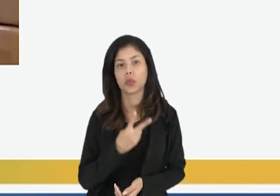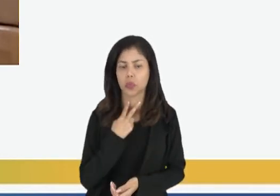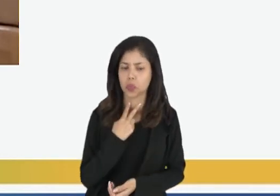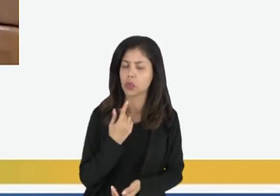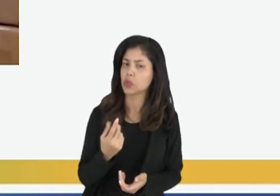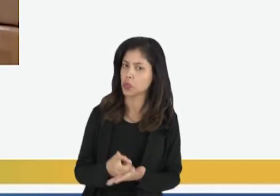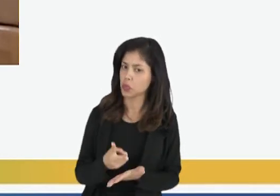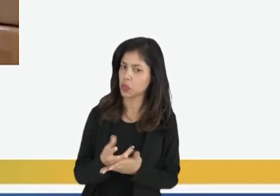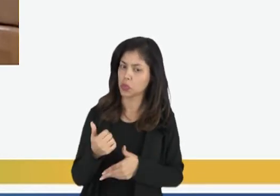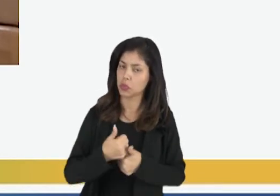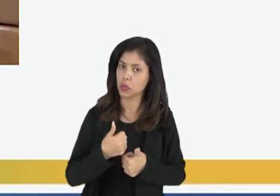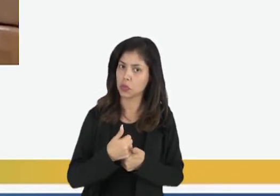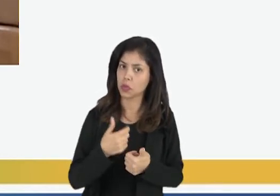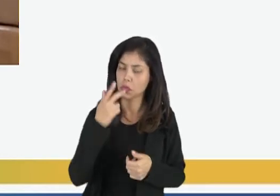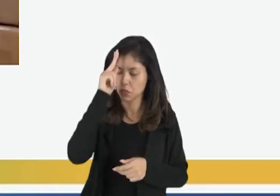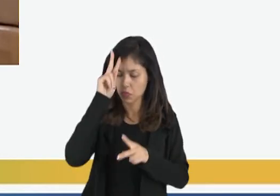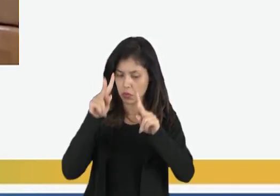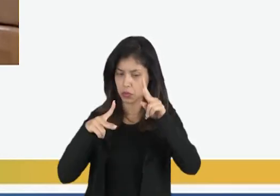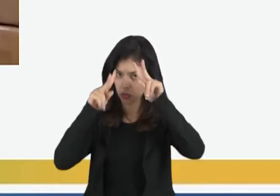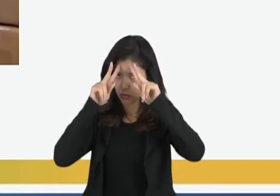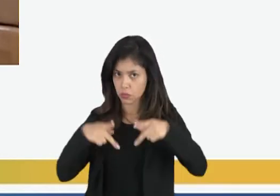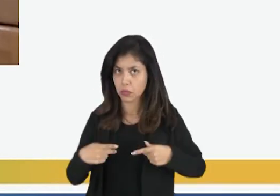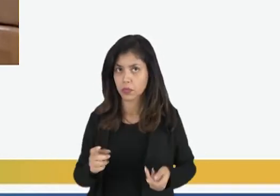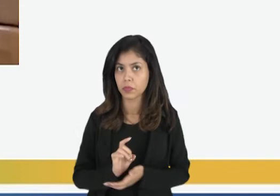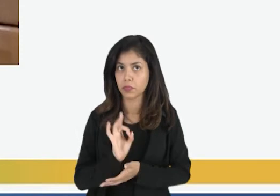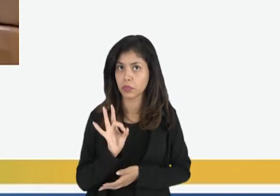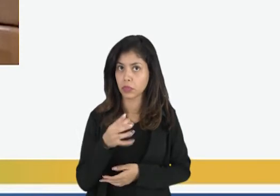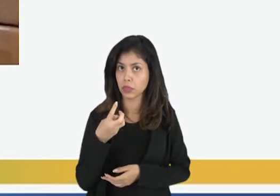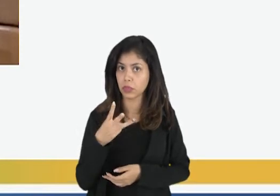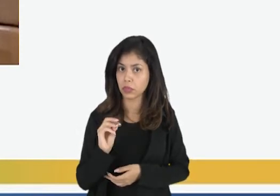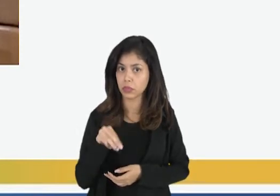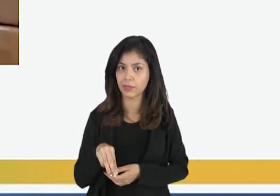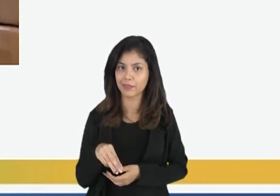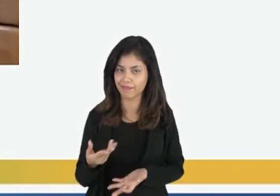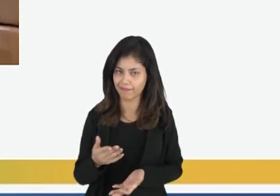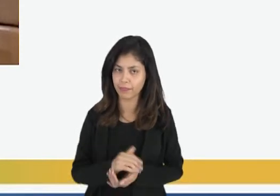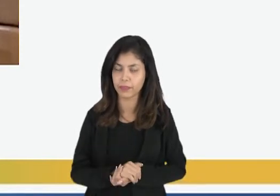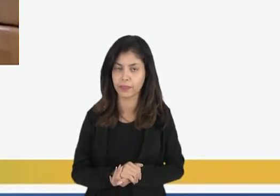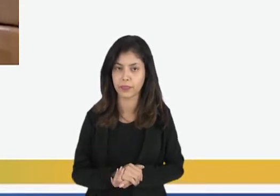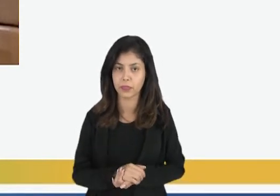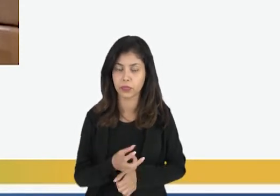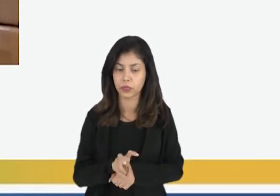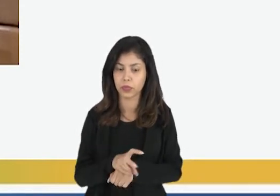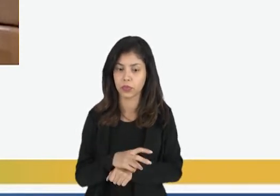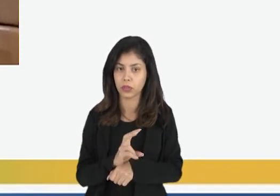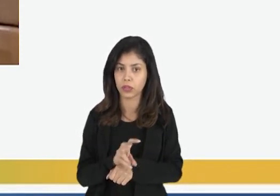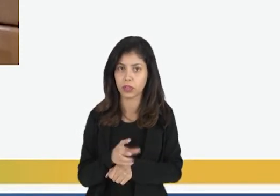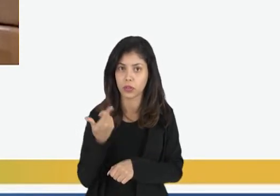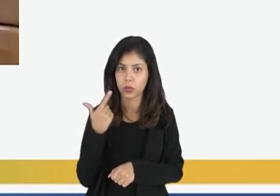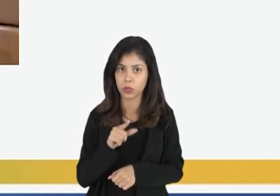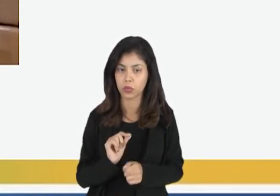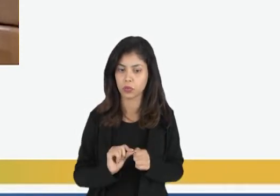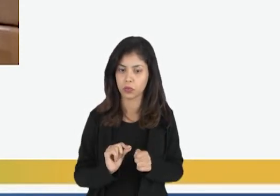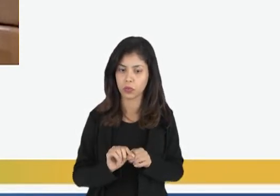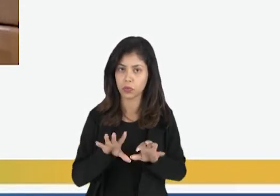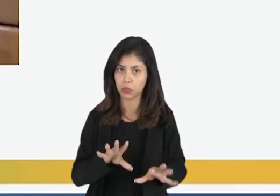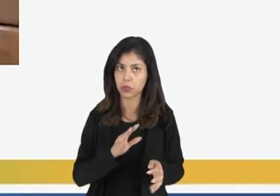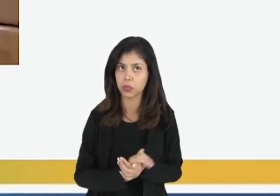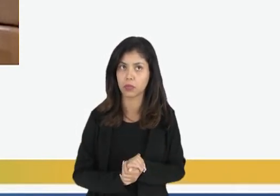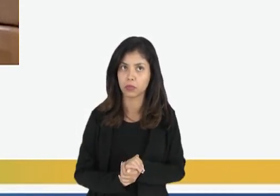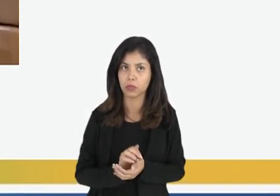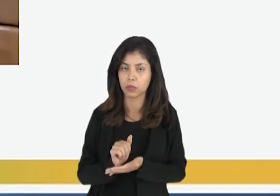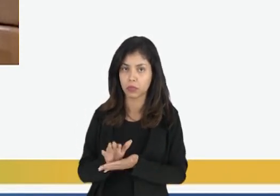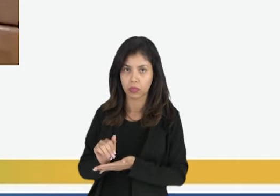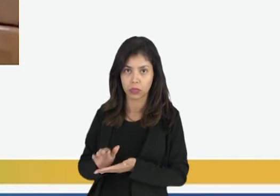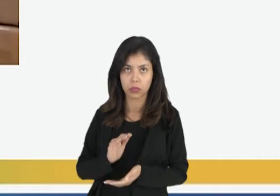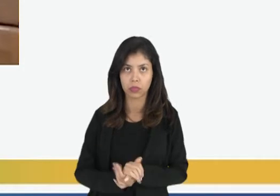o trabalho de um ser humano. Então aí está mostrando que em apenas 30 minutos um robô consegue fazer uma